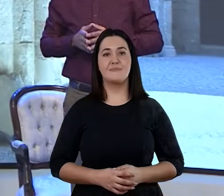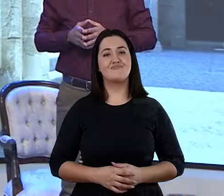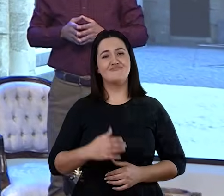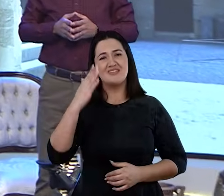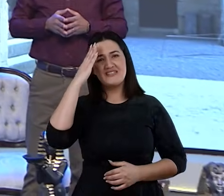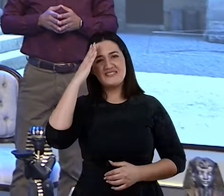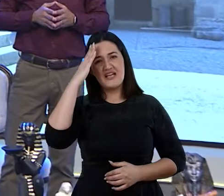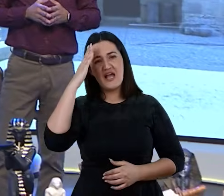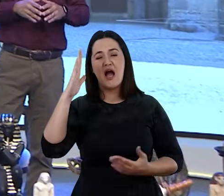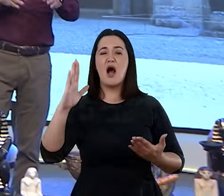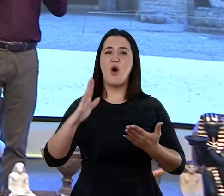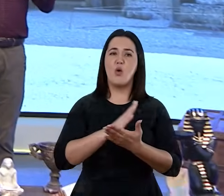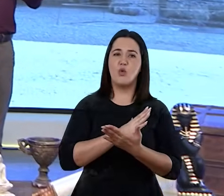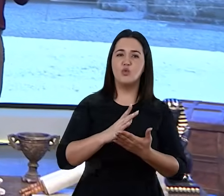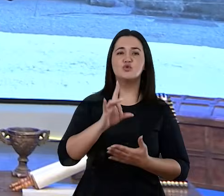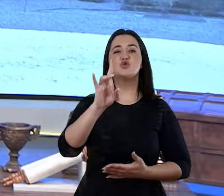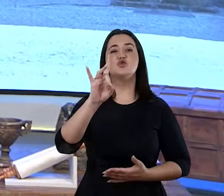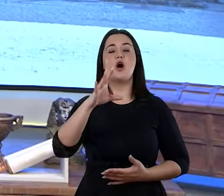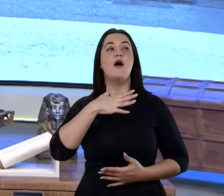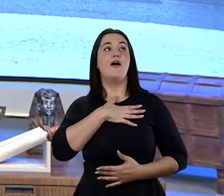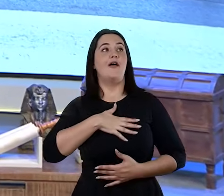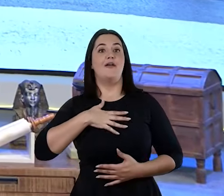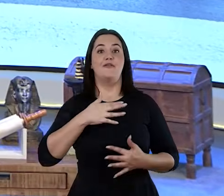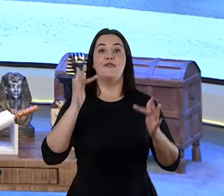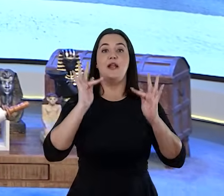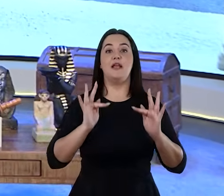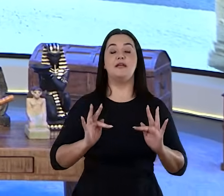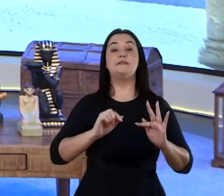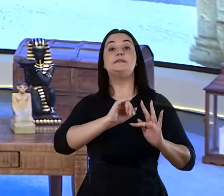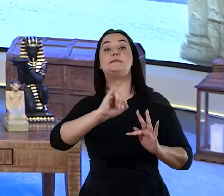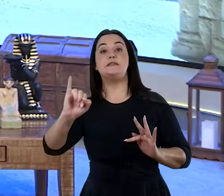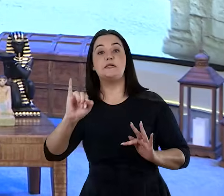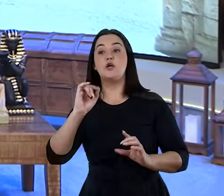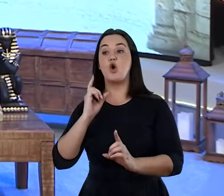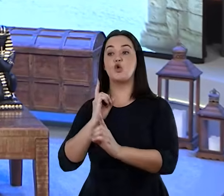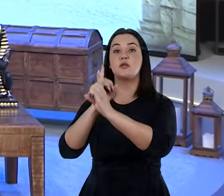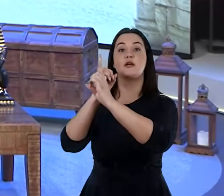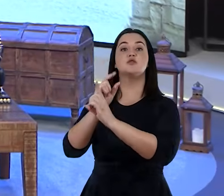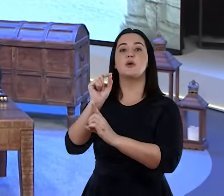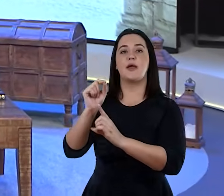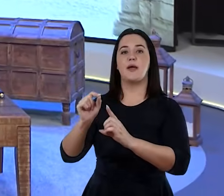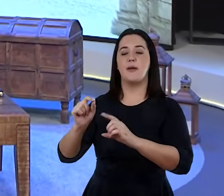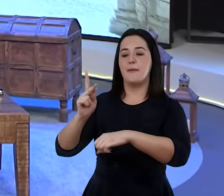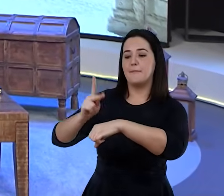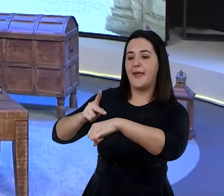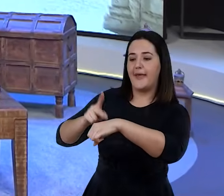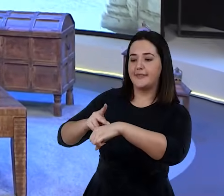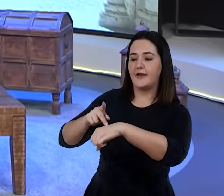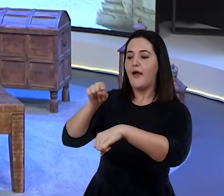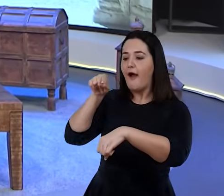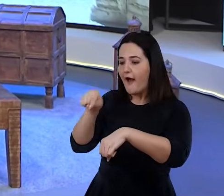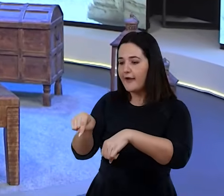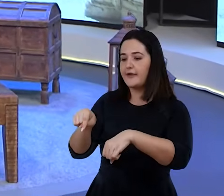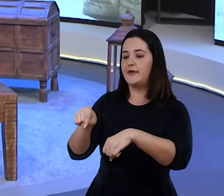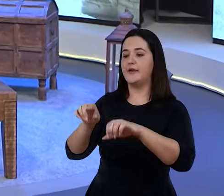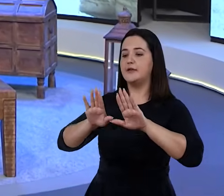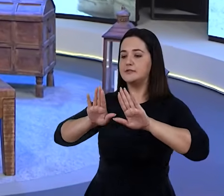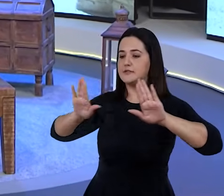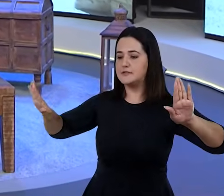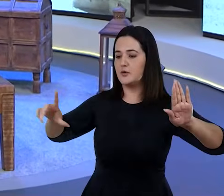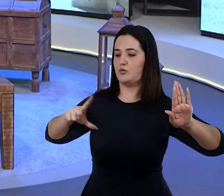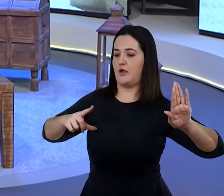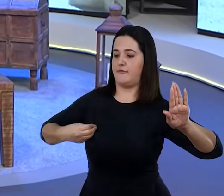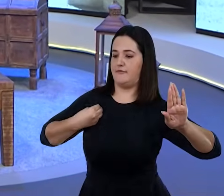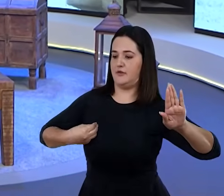Eu sei que talvez alguns só ficariam felizes ou contentes se encontrássemos uma pedra escrita, olha, aqui Sansão